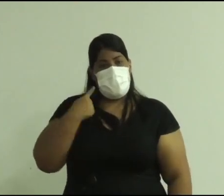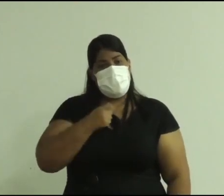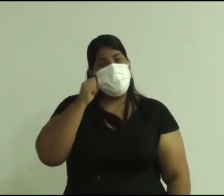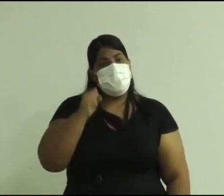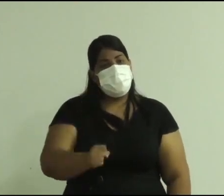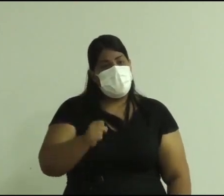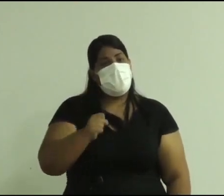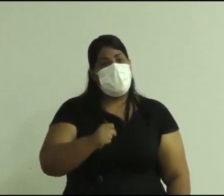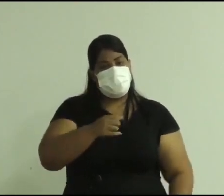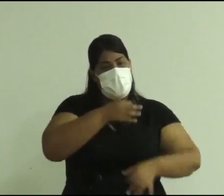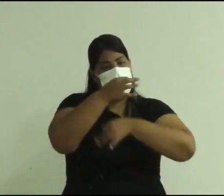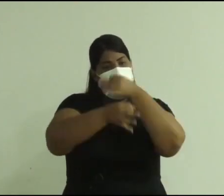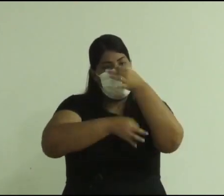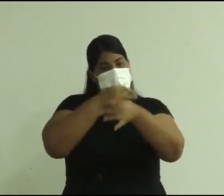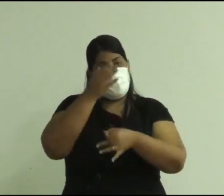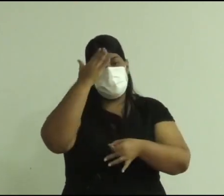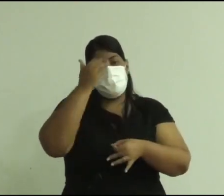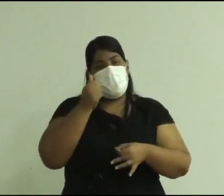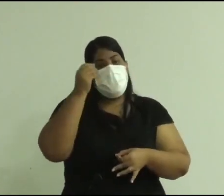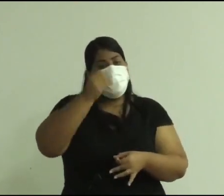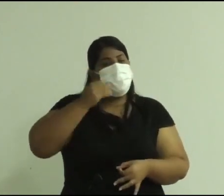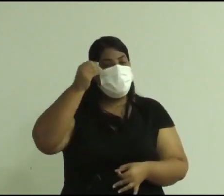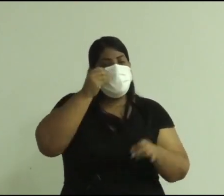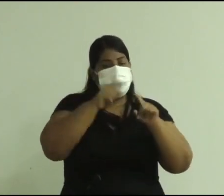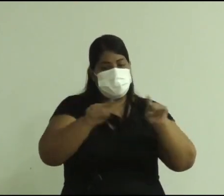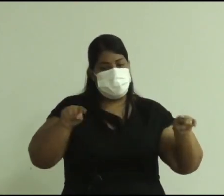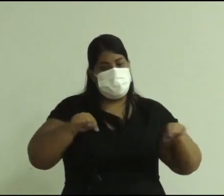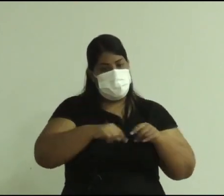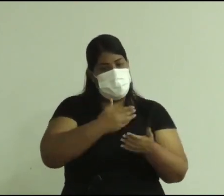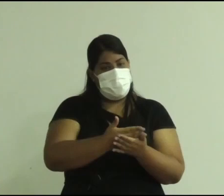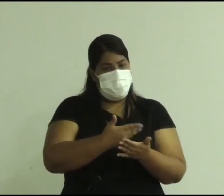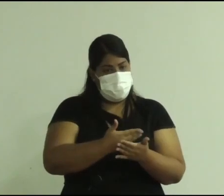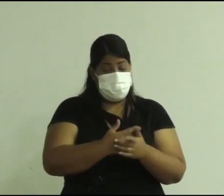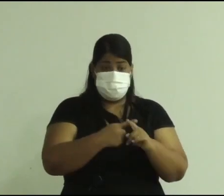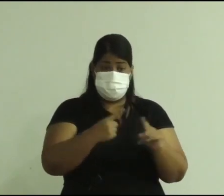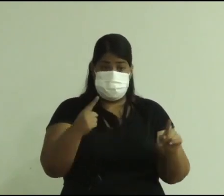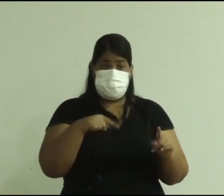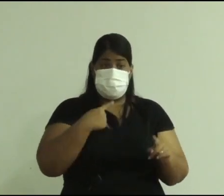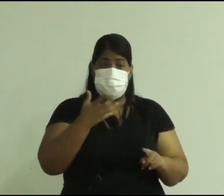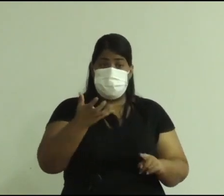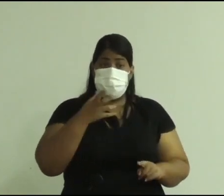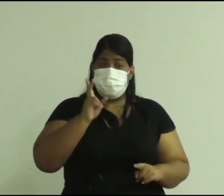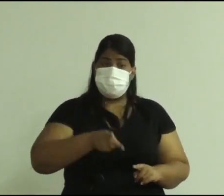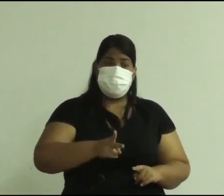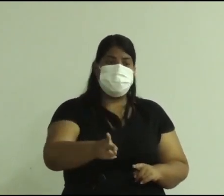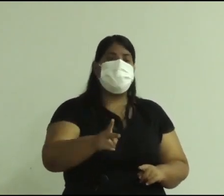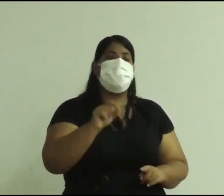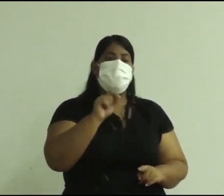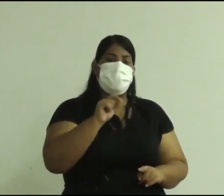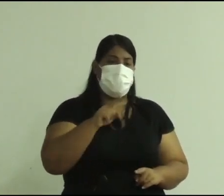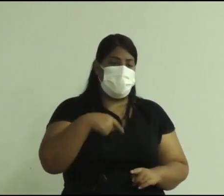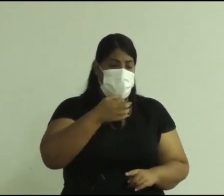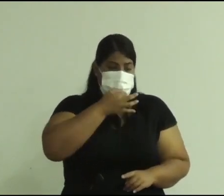ouvindo, que pode estar falando das suas experiências em sala de aula para nós, mas a gente quer sempre impor o nosso